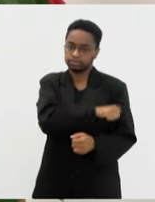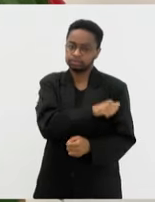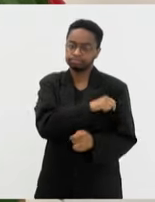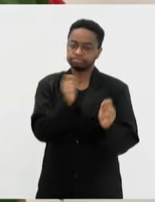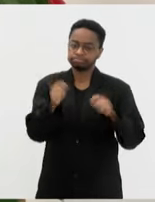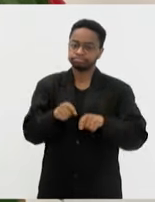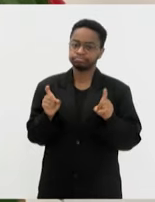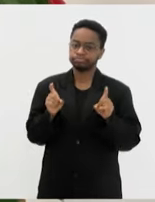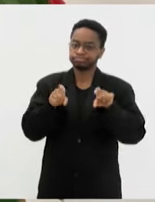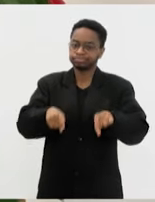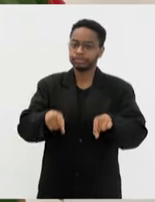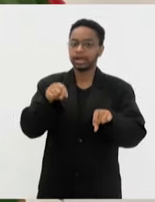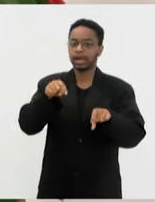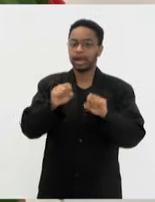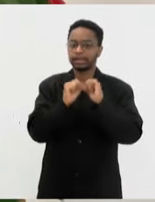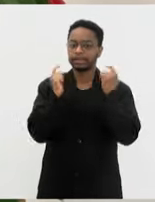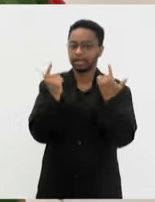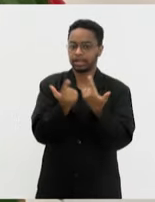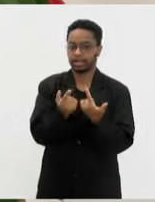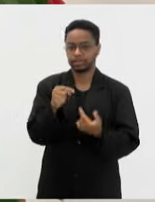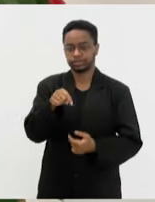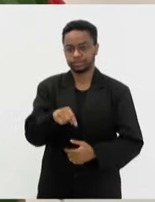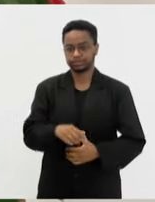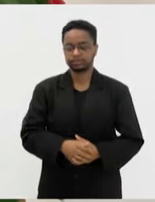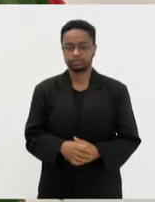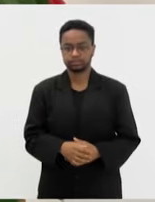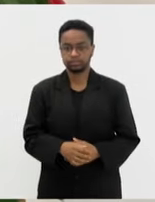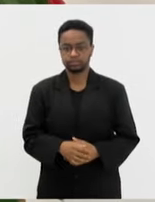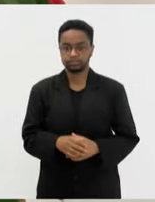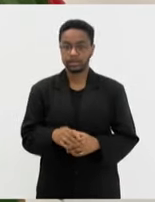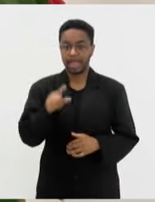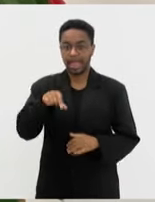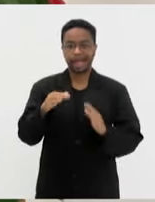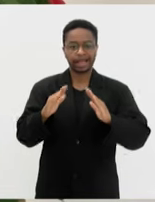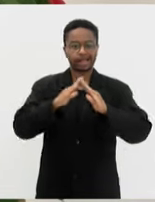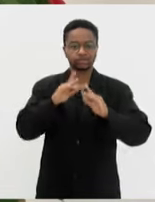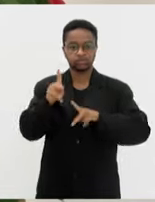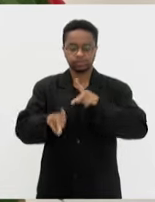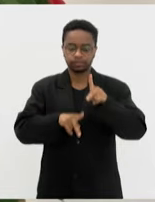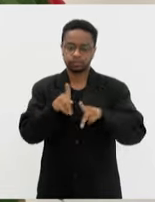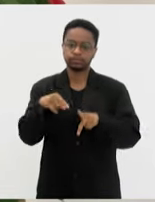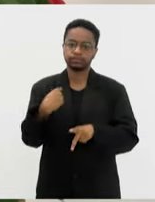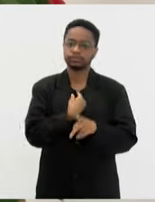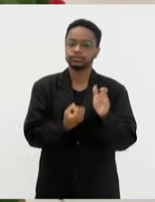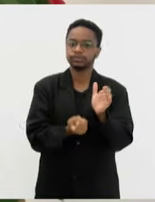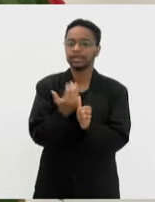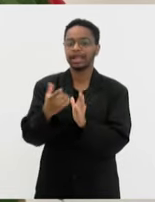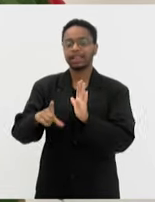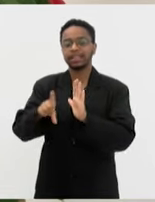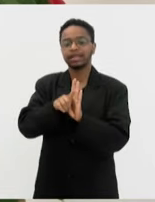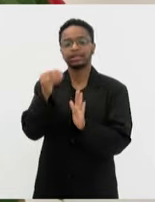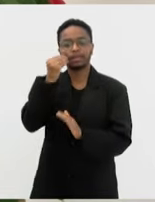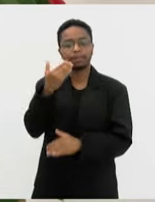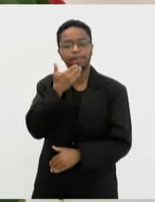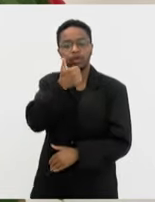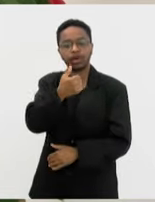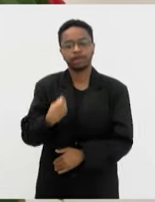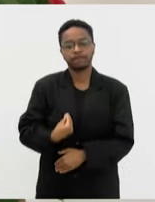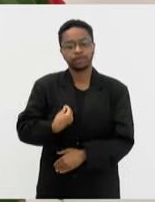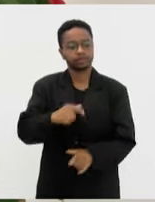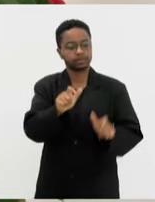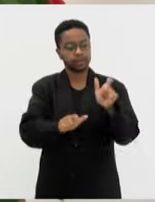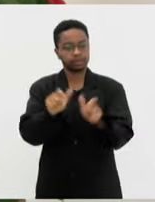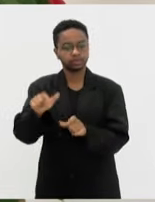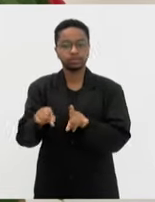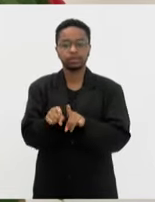cadeira na Assembleia Legislativa aqui na Alerj, a casa do povo, onde criamos as leis para melhorar a vida das pessoas, além